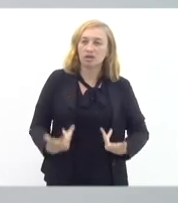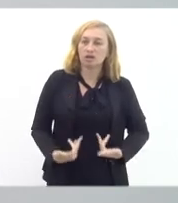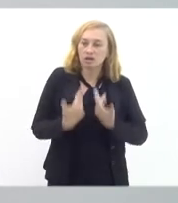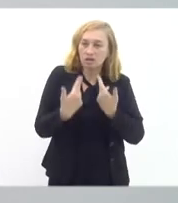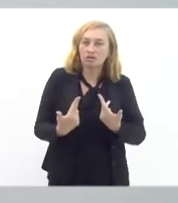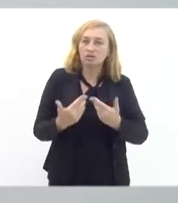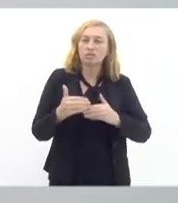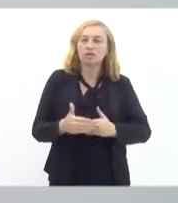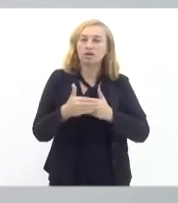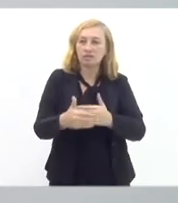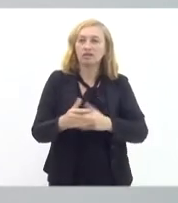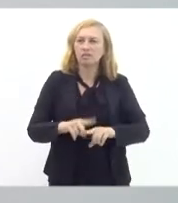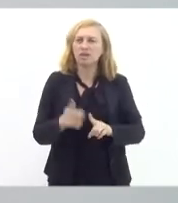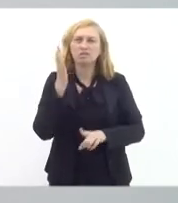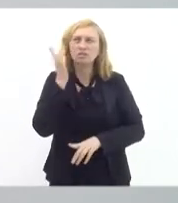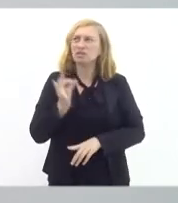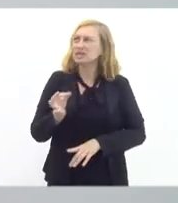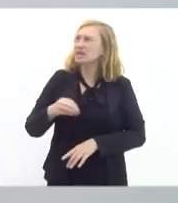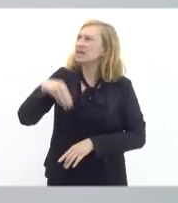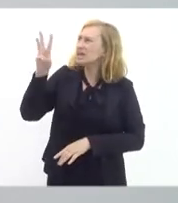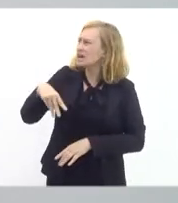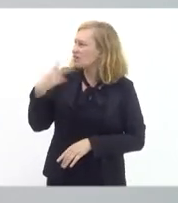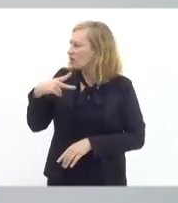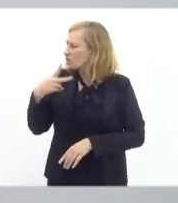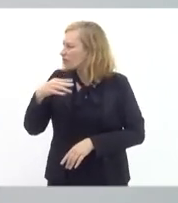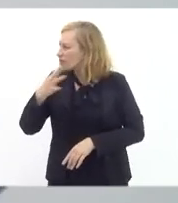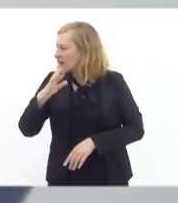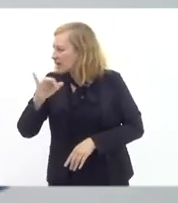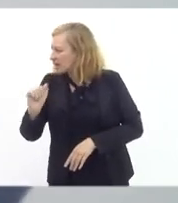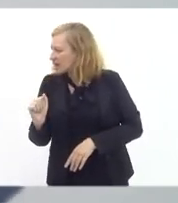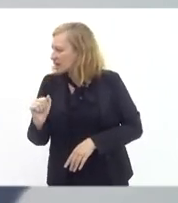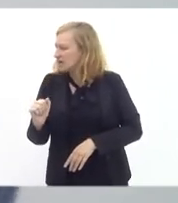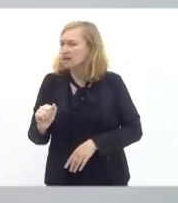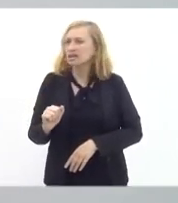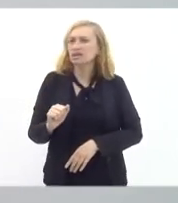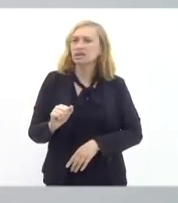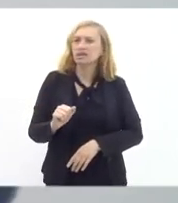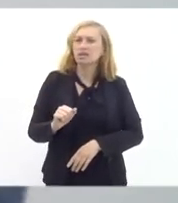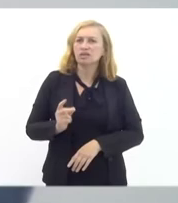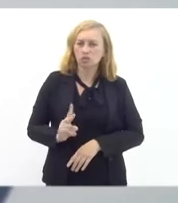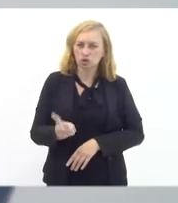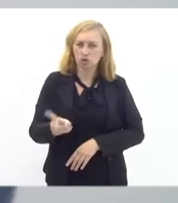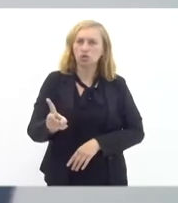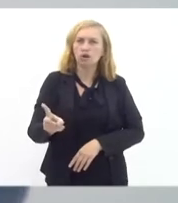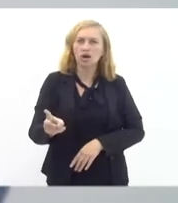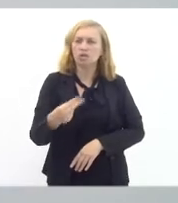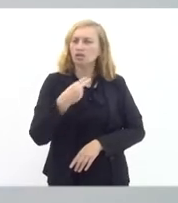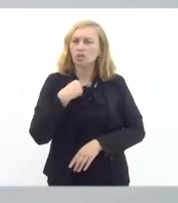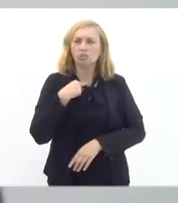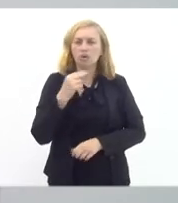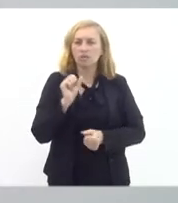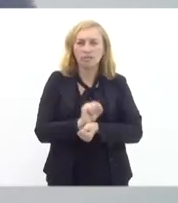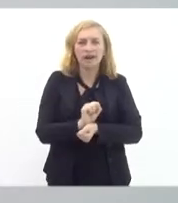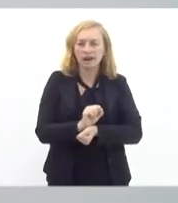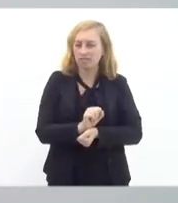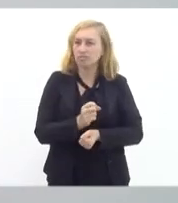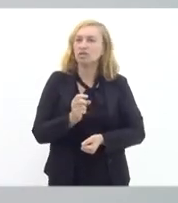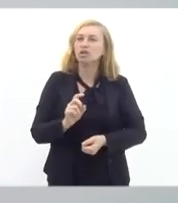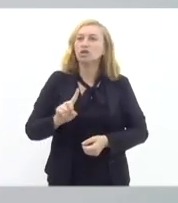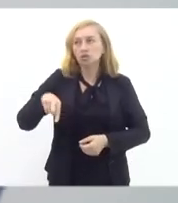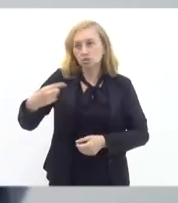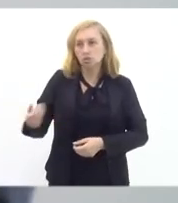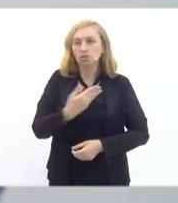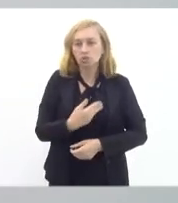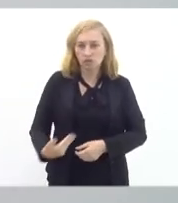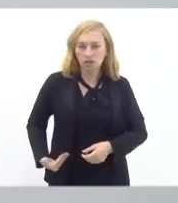um avanço. Mas eu não sei quem falou, acho que foi a Mariângela. Tem que ser permanente. Não pode ser só uma vez e parar. O próximo governador